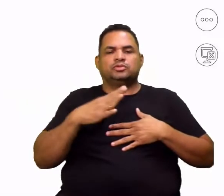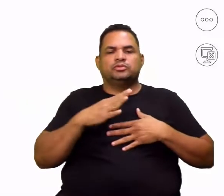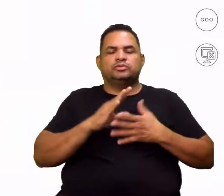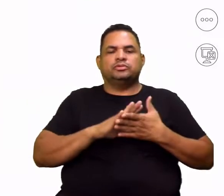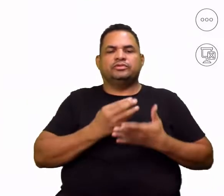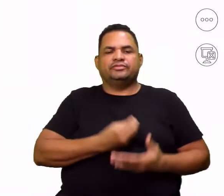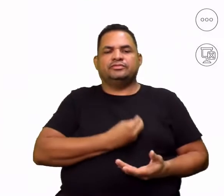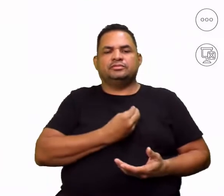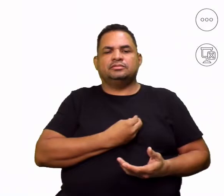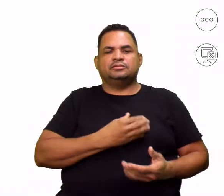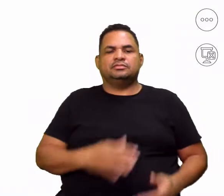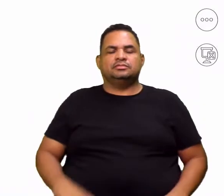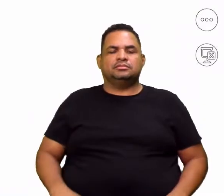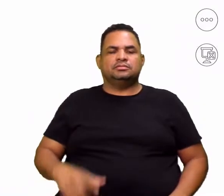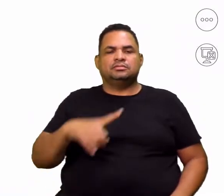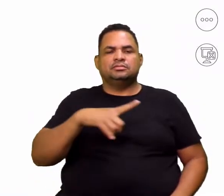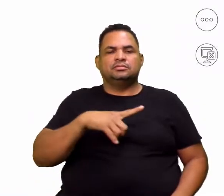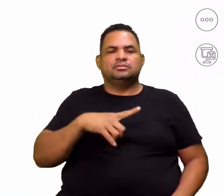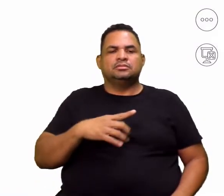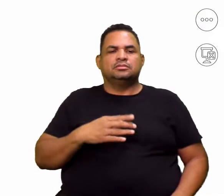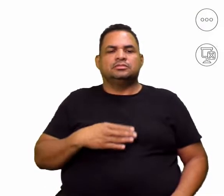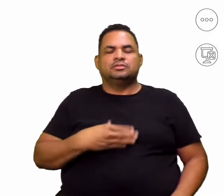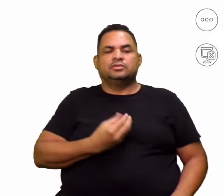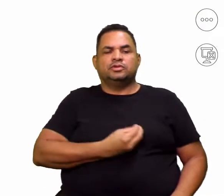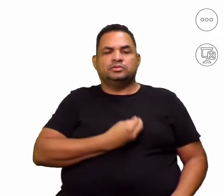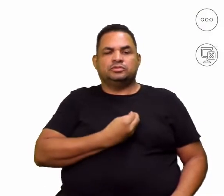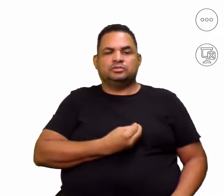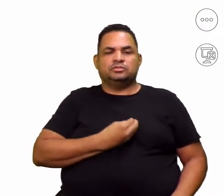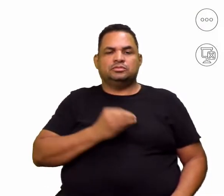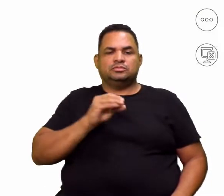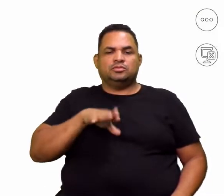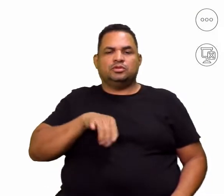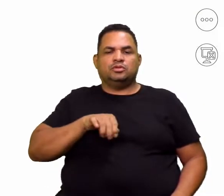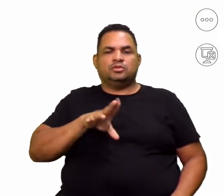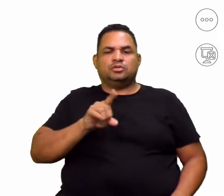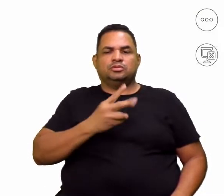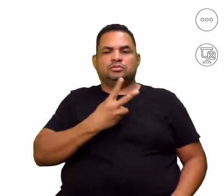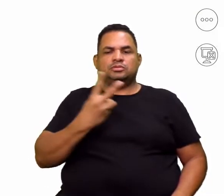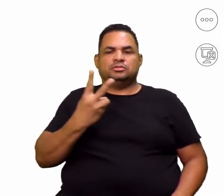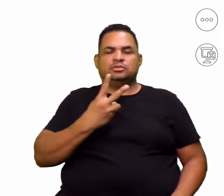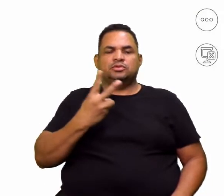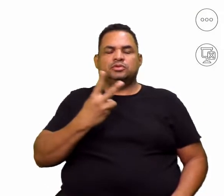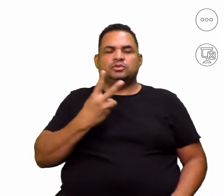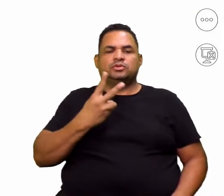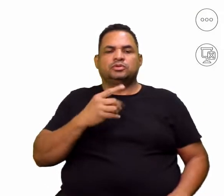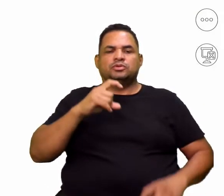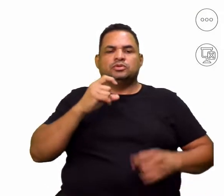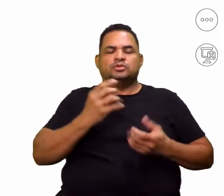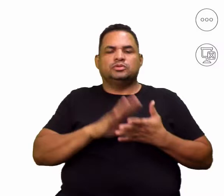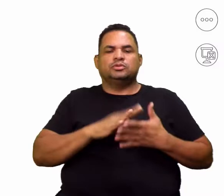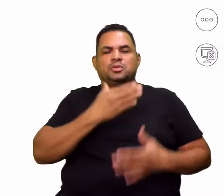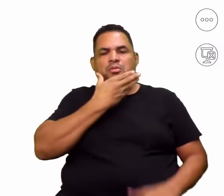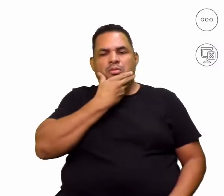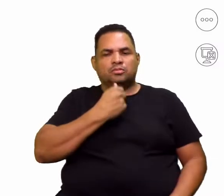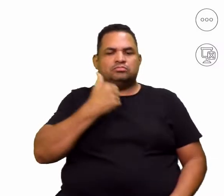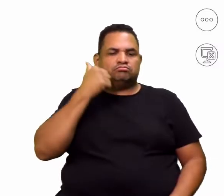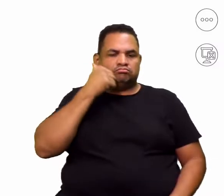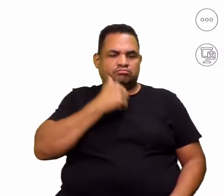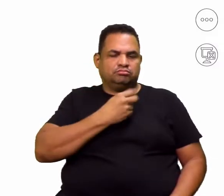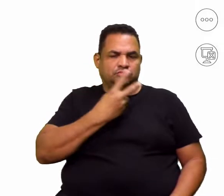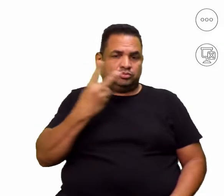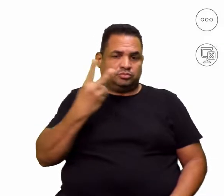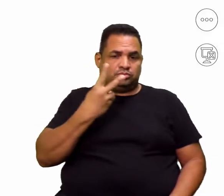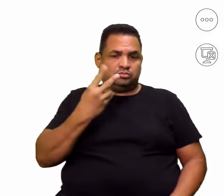nós temos também os organismos monóicos, são aqueles que possuem os dois sexos, ou seja, o masculino e o